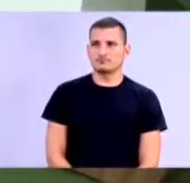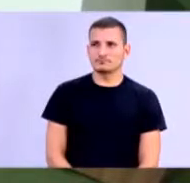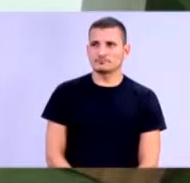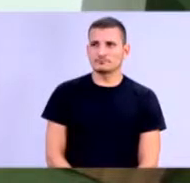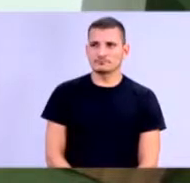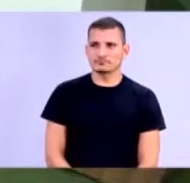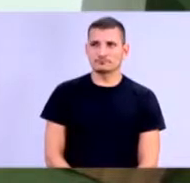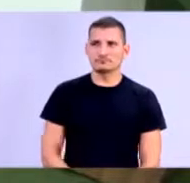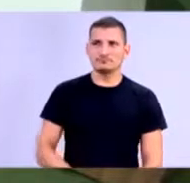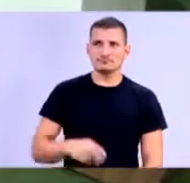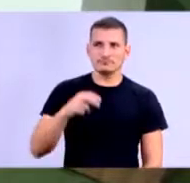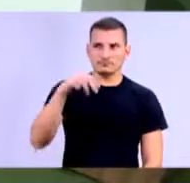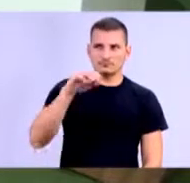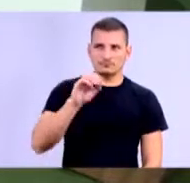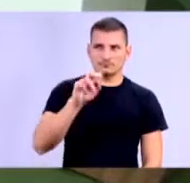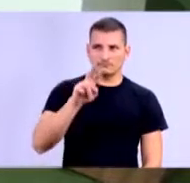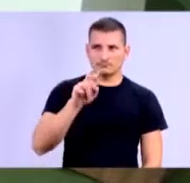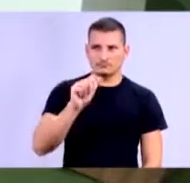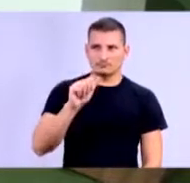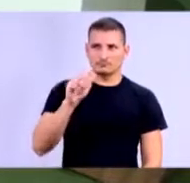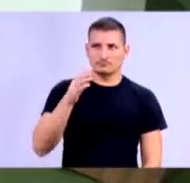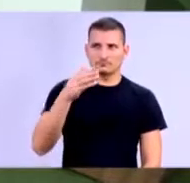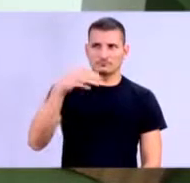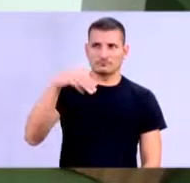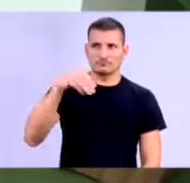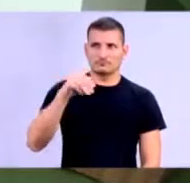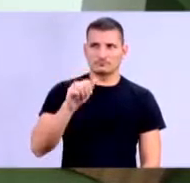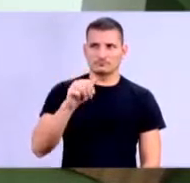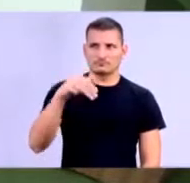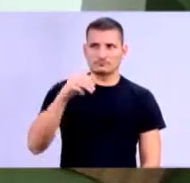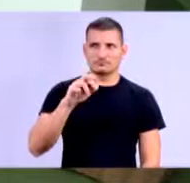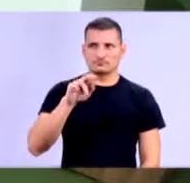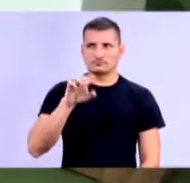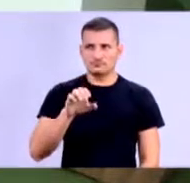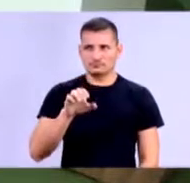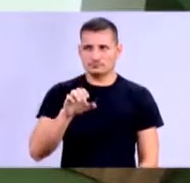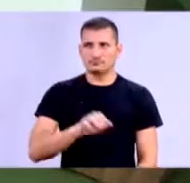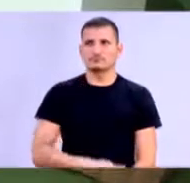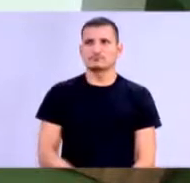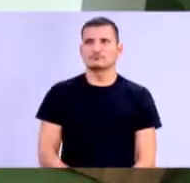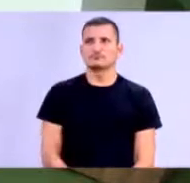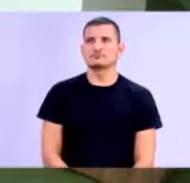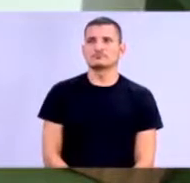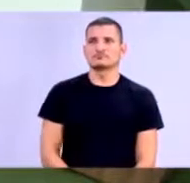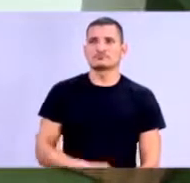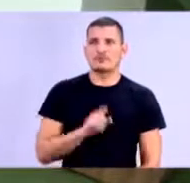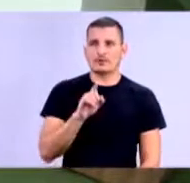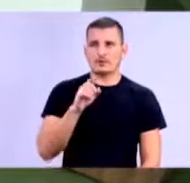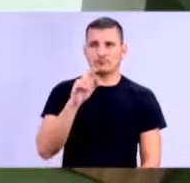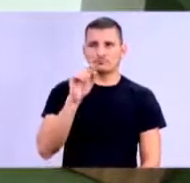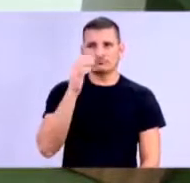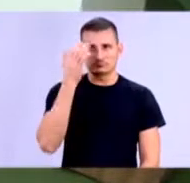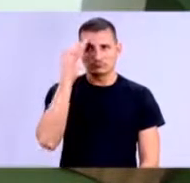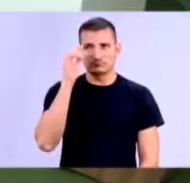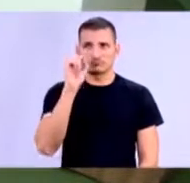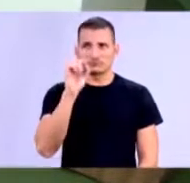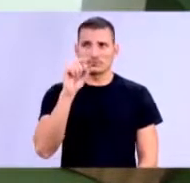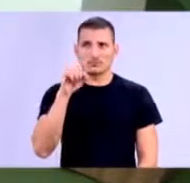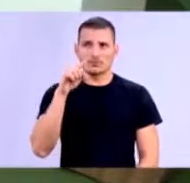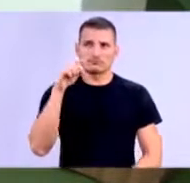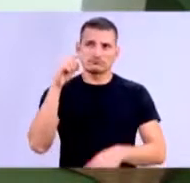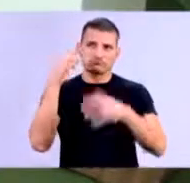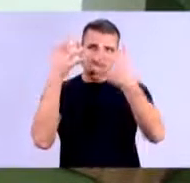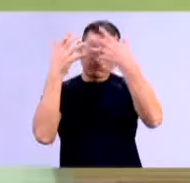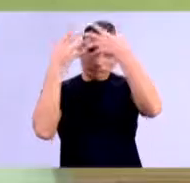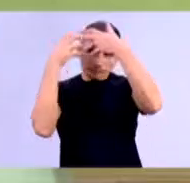de Nova Mamoré, Francisco Pasmino, que diz que ele entende que é uma concepção de aprendizagem em